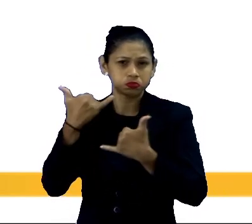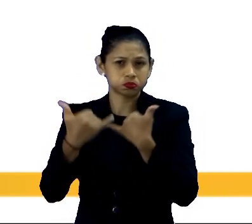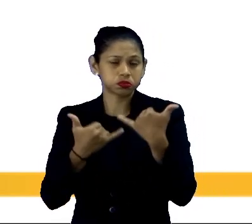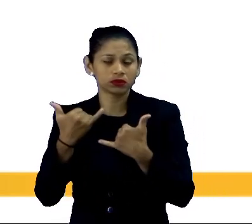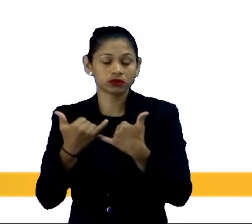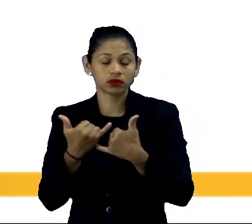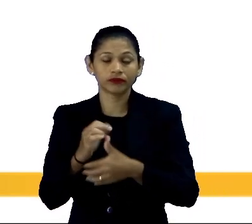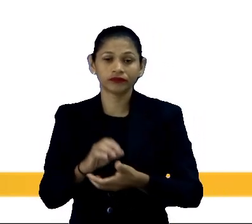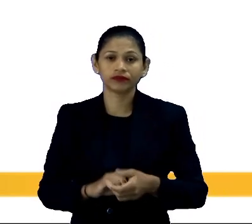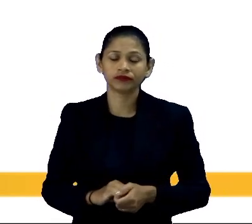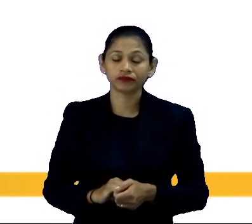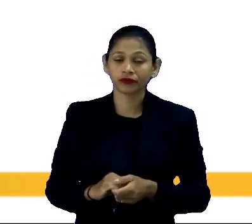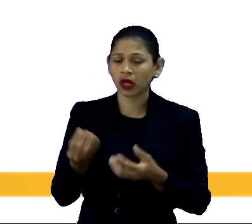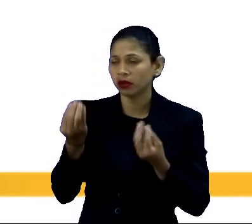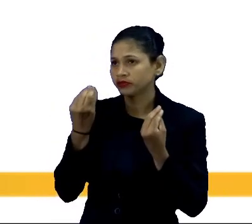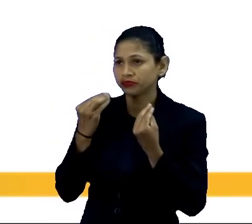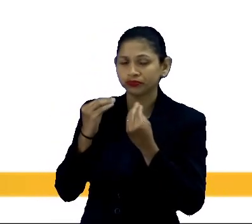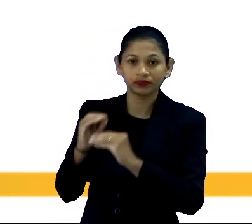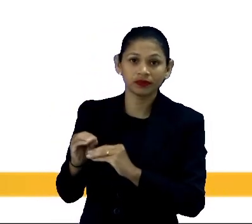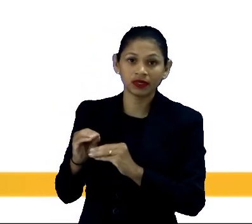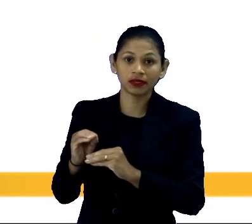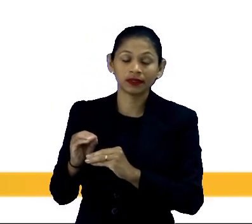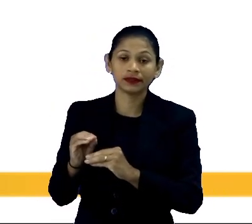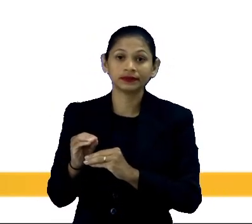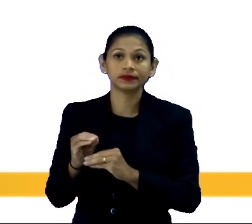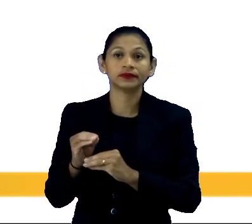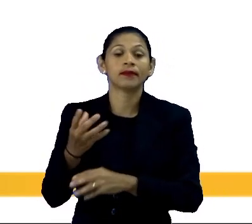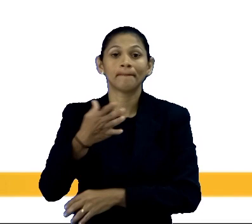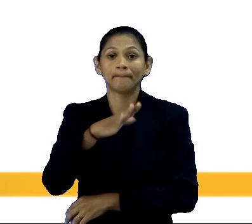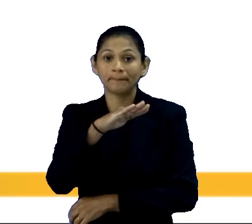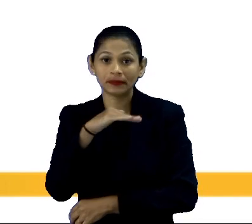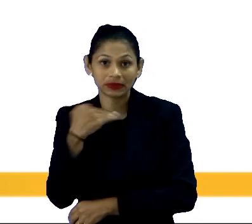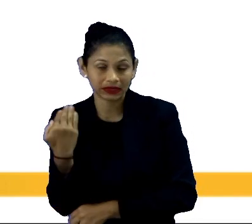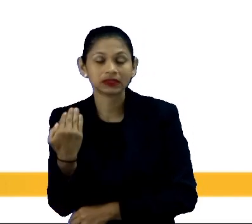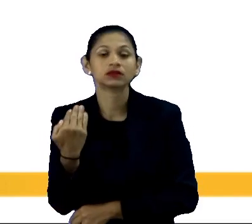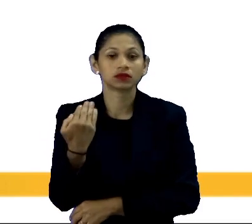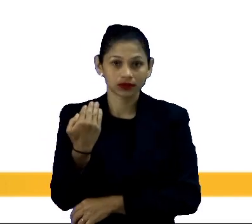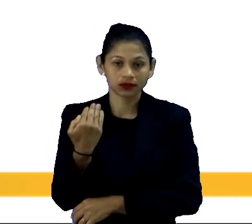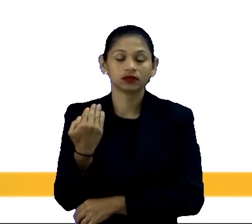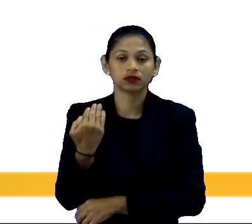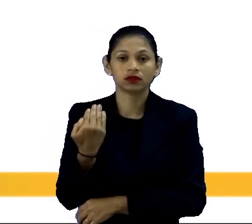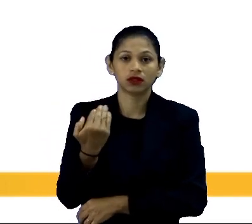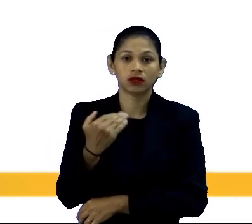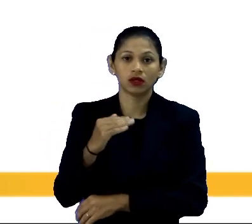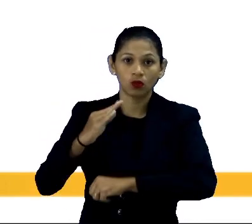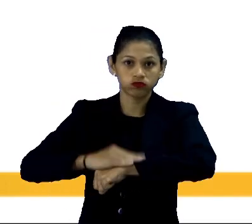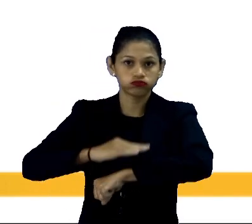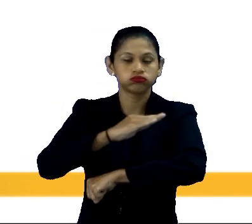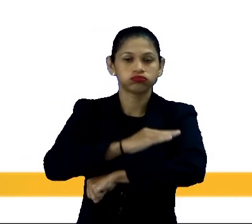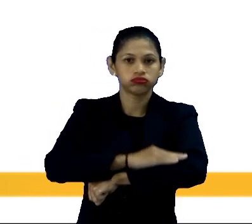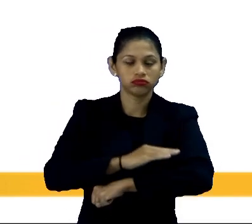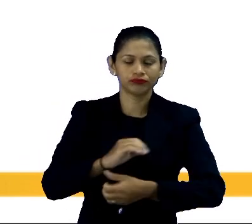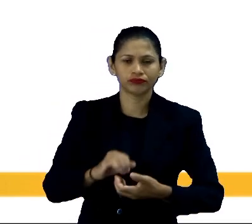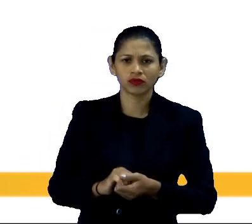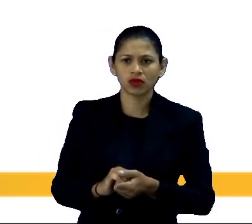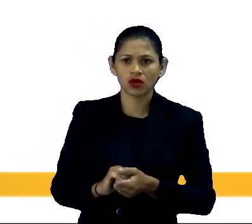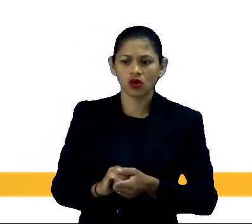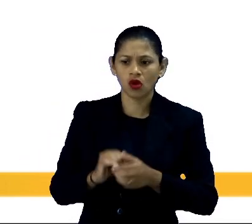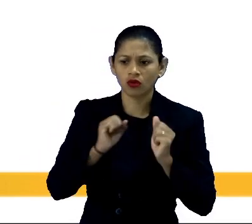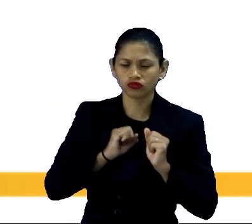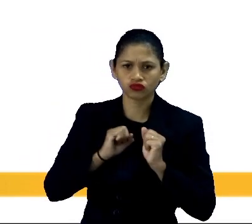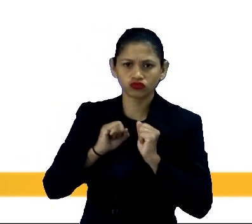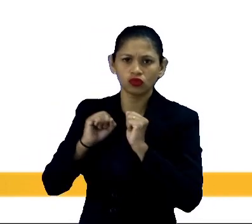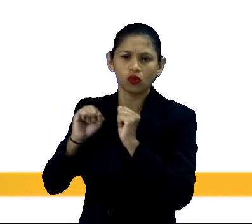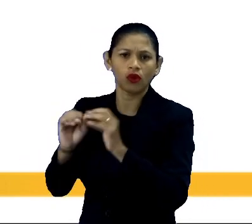sapo. Como haviam de fazer? Vamos jogar o sapo nos espinhos? Espinho não fura meu